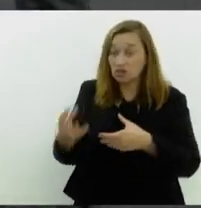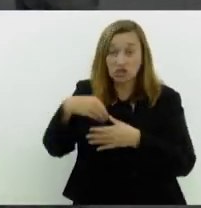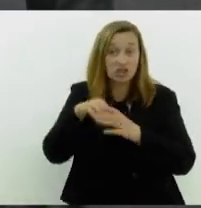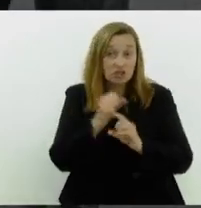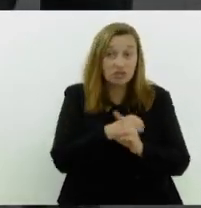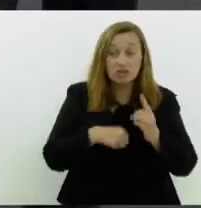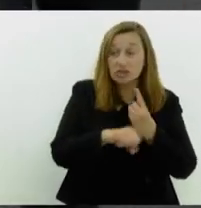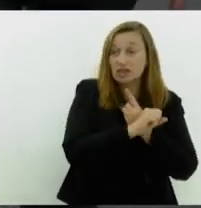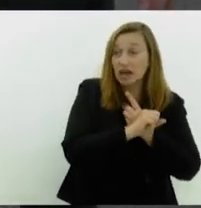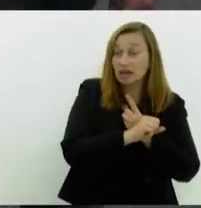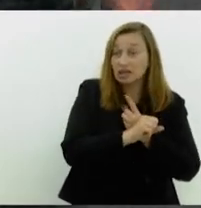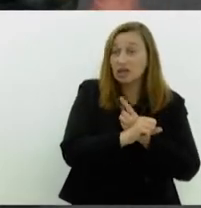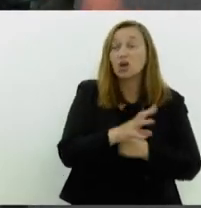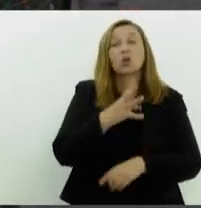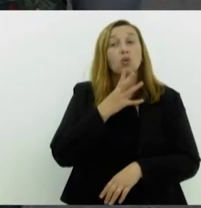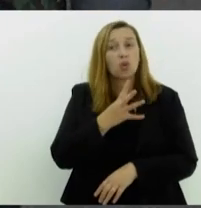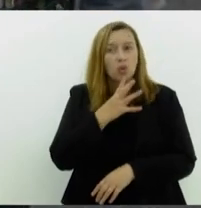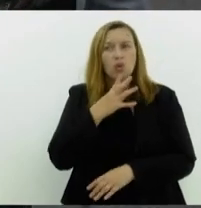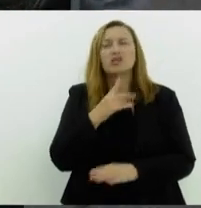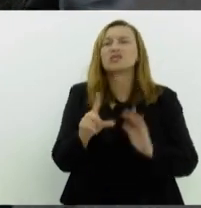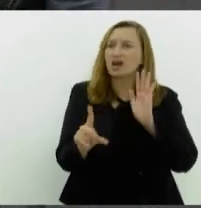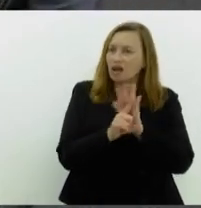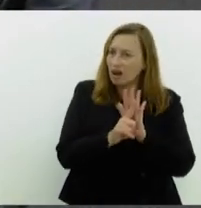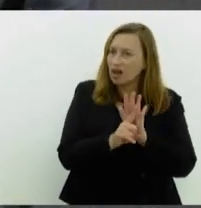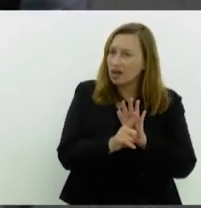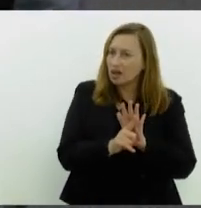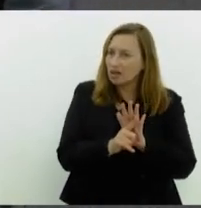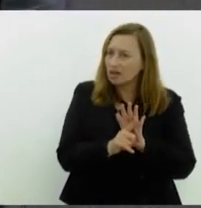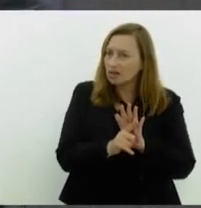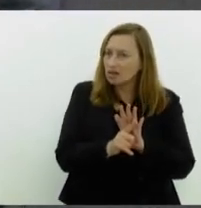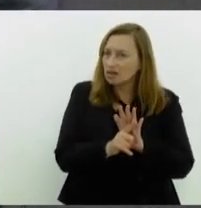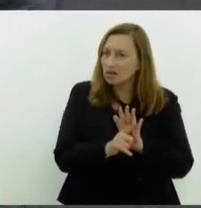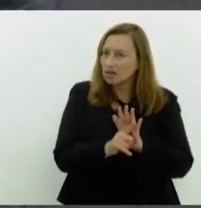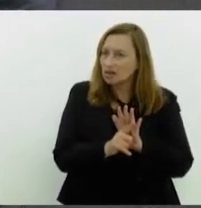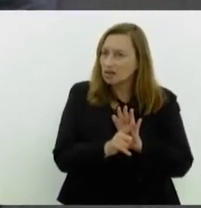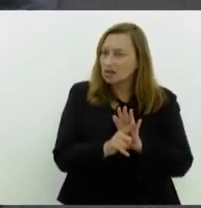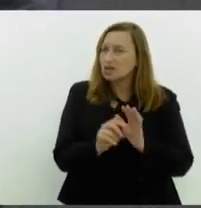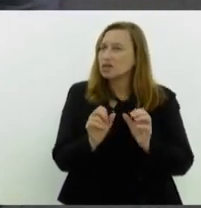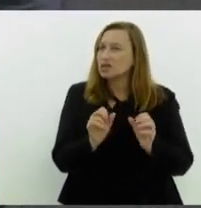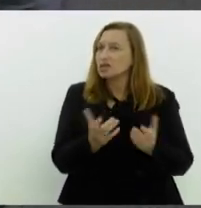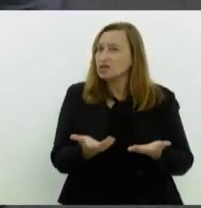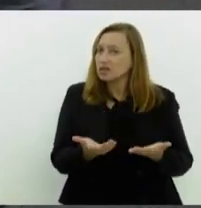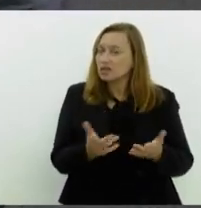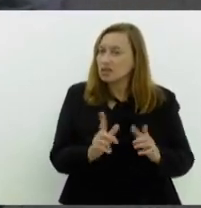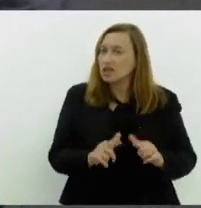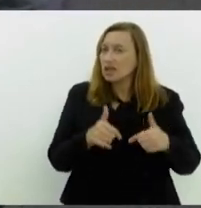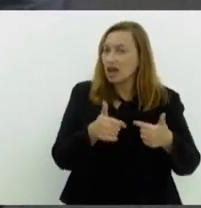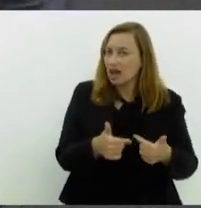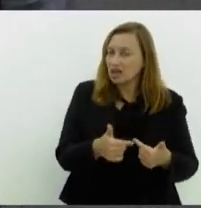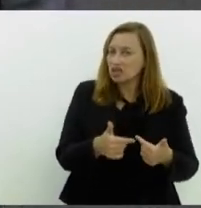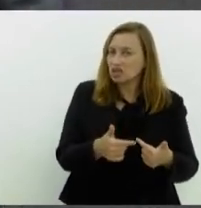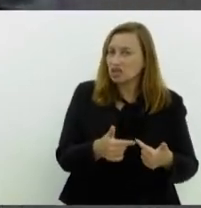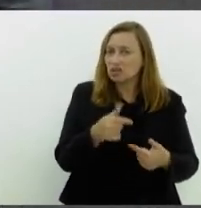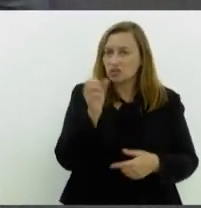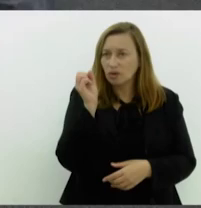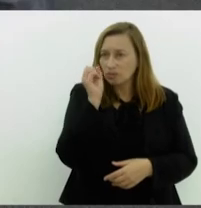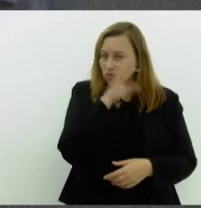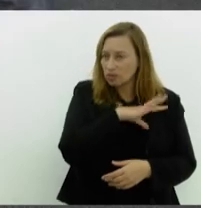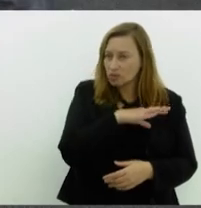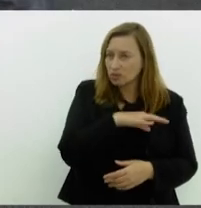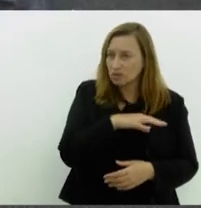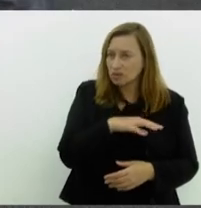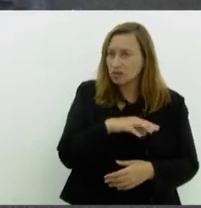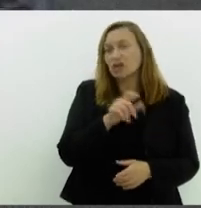sociedade que conhecem as leis e que fazem situações completamente absurdas com relação àquelas